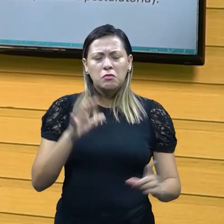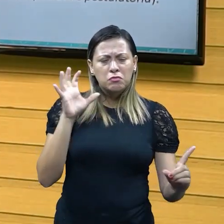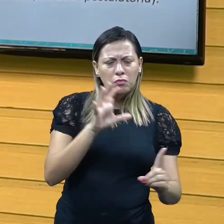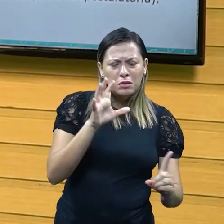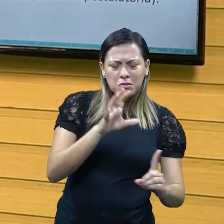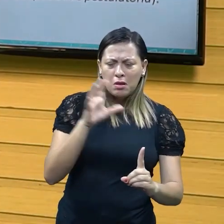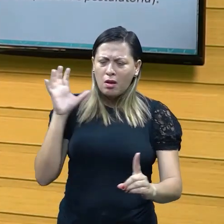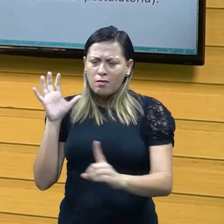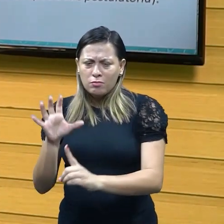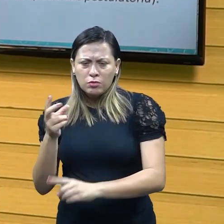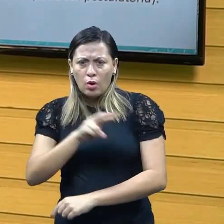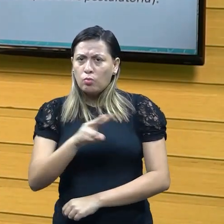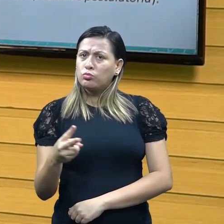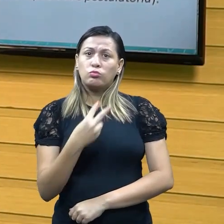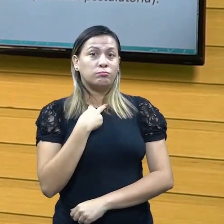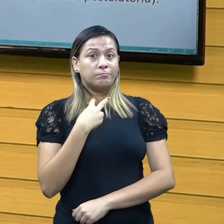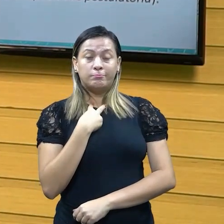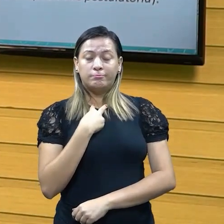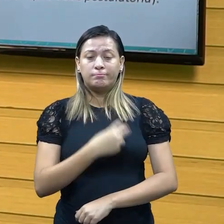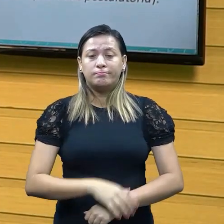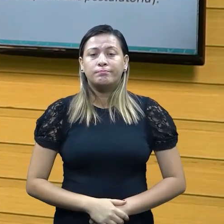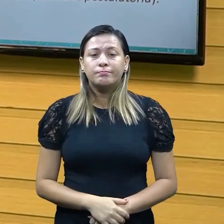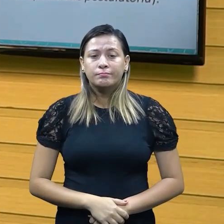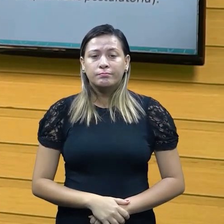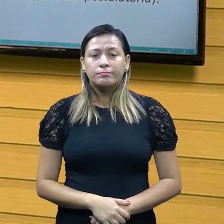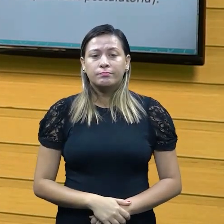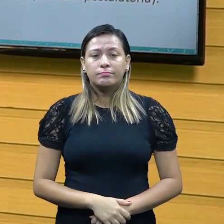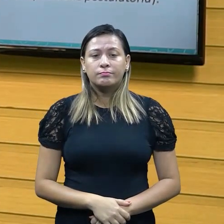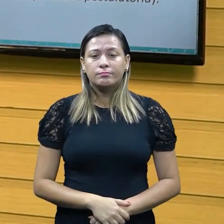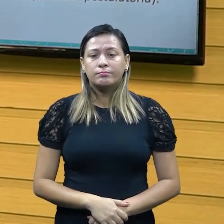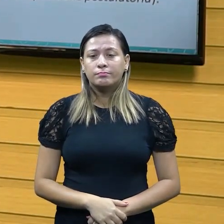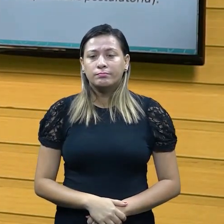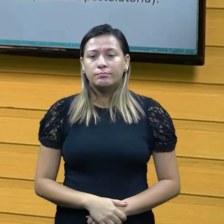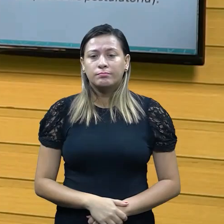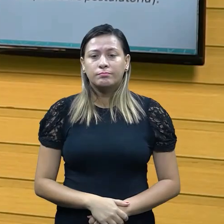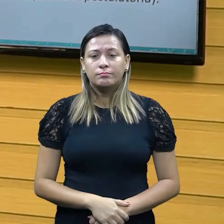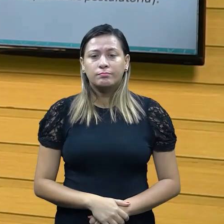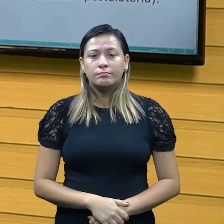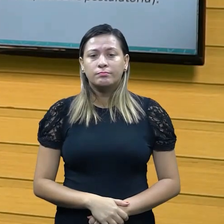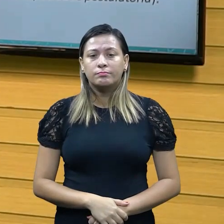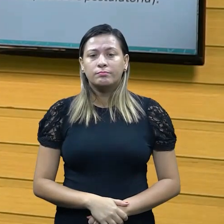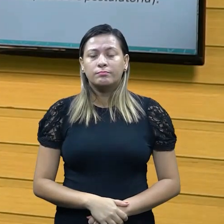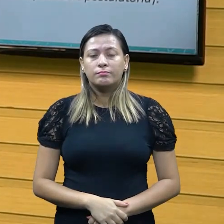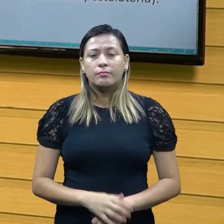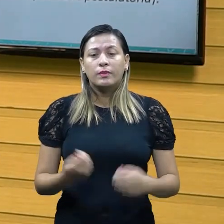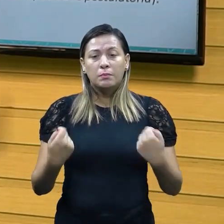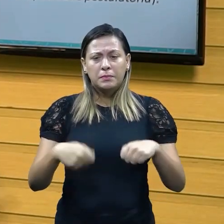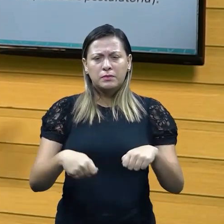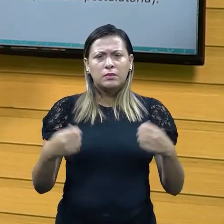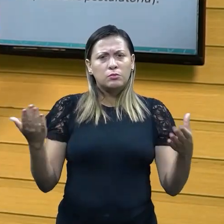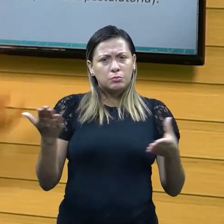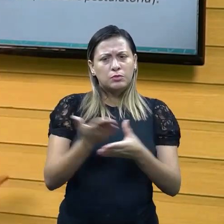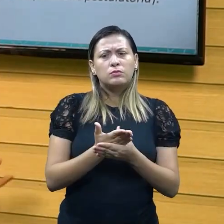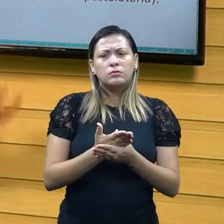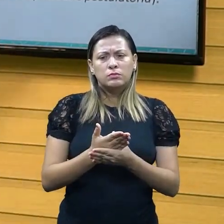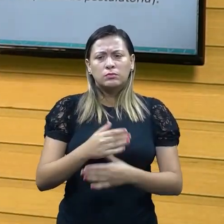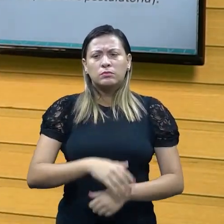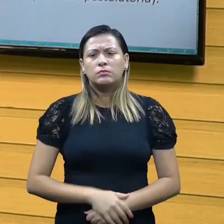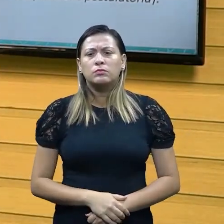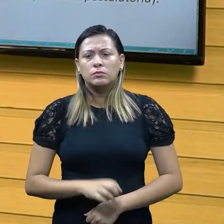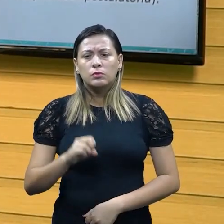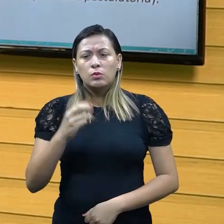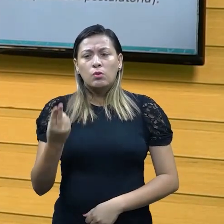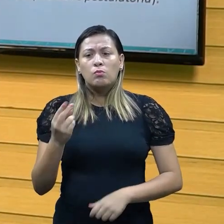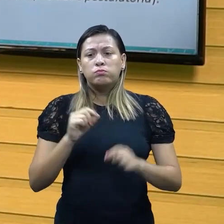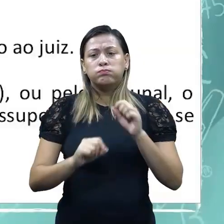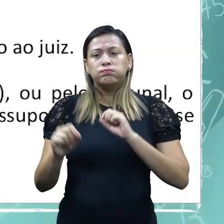ter, até falei na aula passada, capacidade de ser parte, capacidade processual ou estar em juízo,